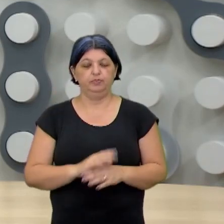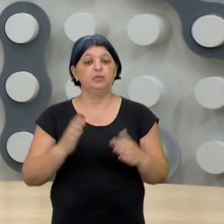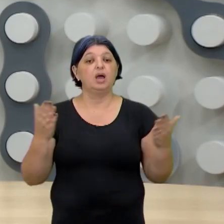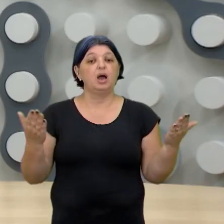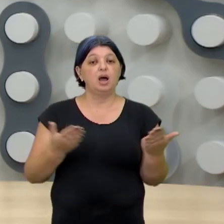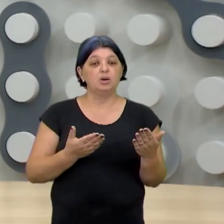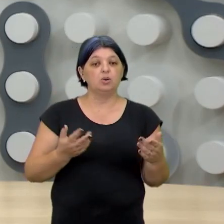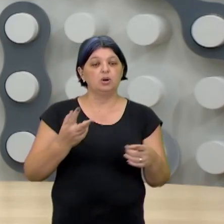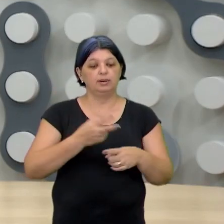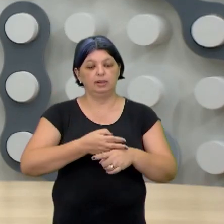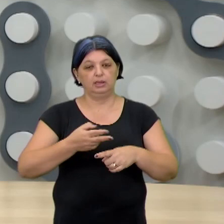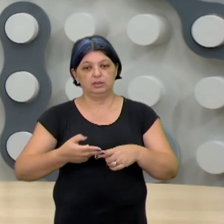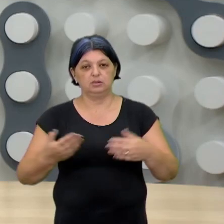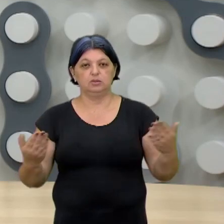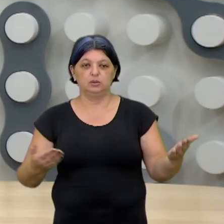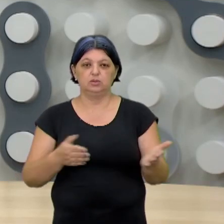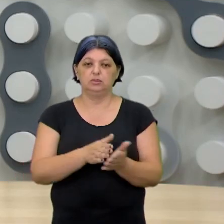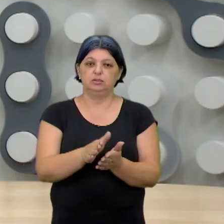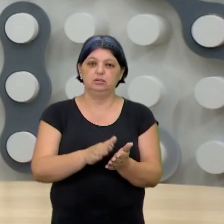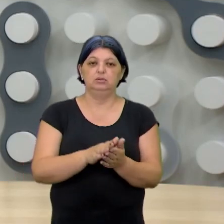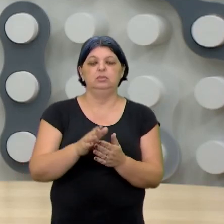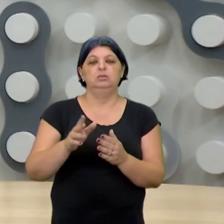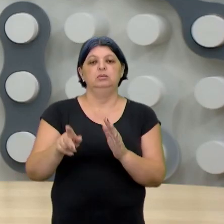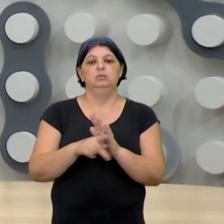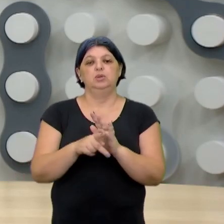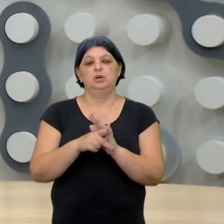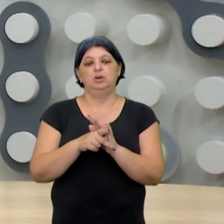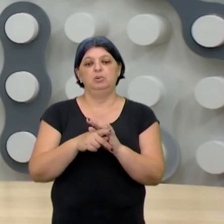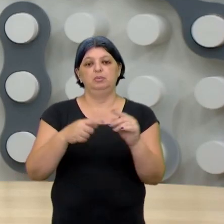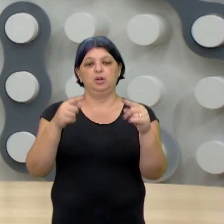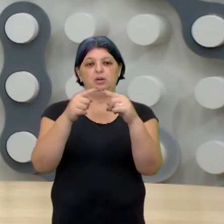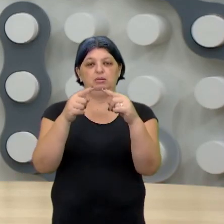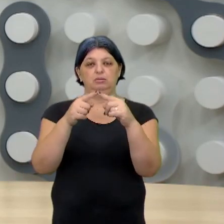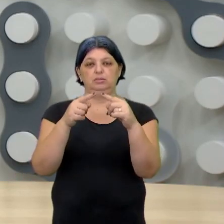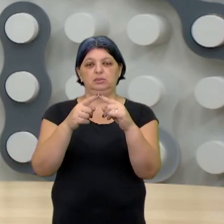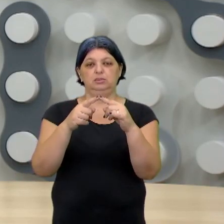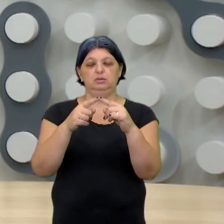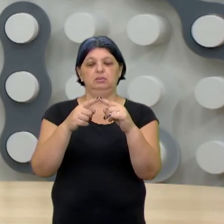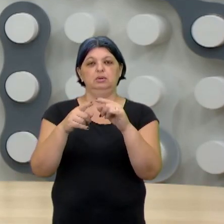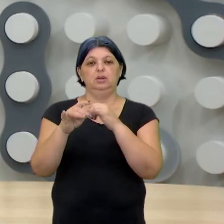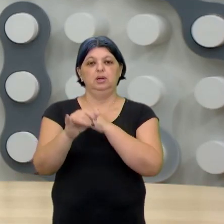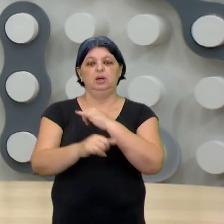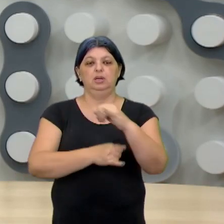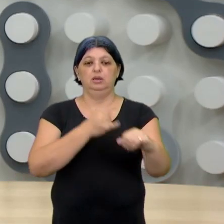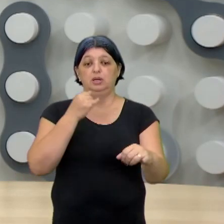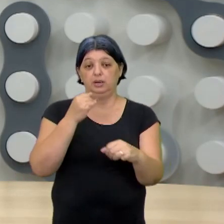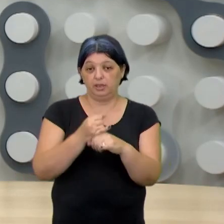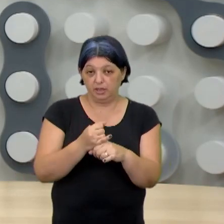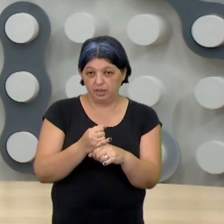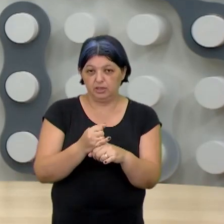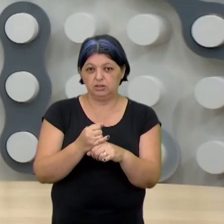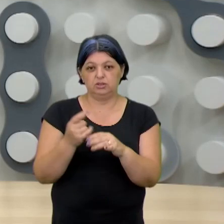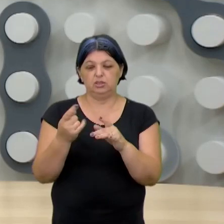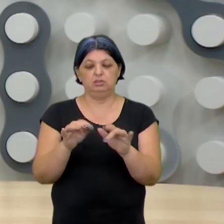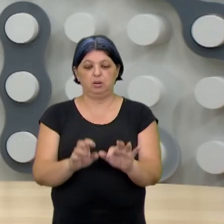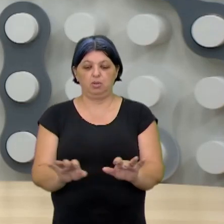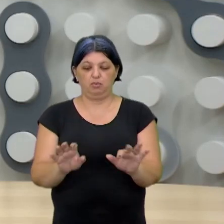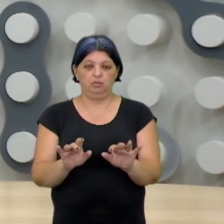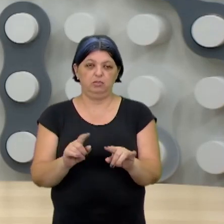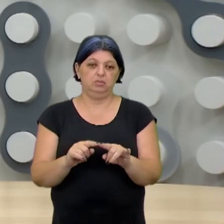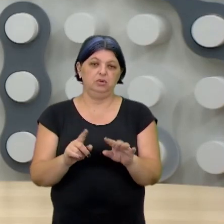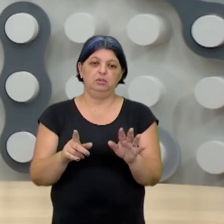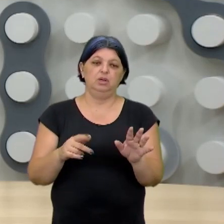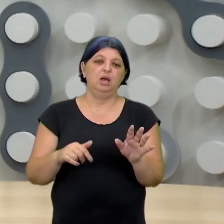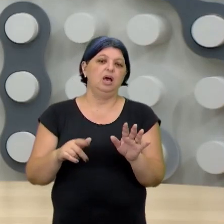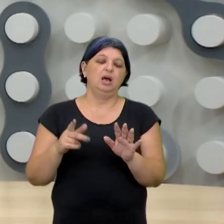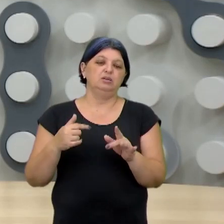não, ela já é mais ligada à informática, informatizada, então o repórter, às vezes ele nem sai da redação para fazer sua reportagem, faz